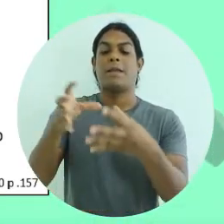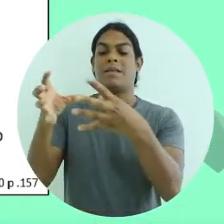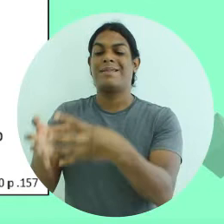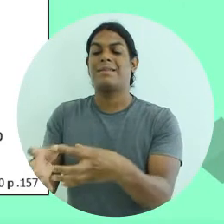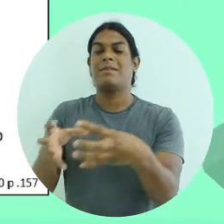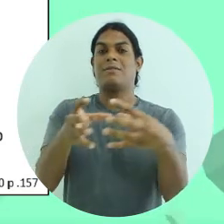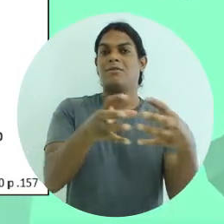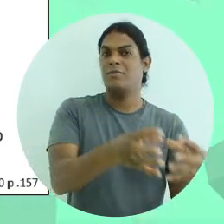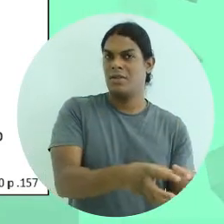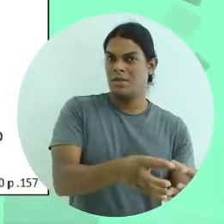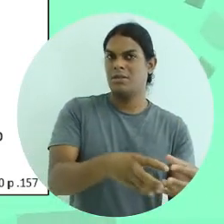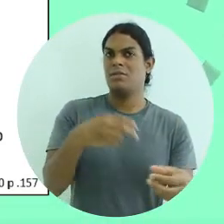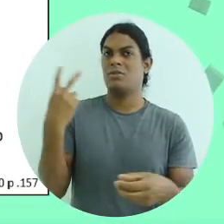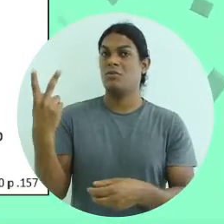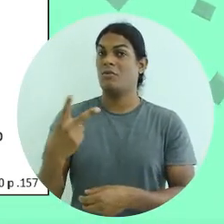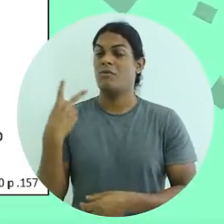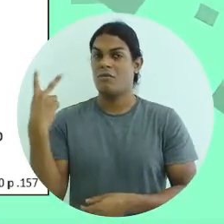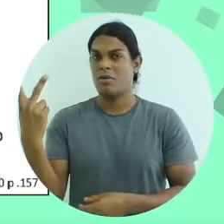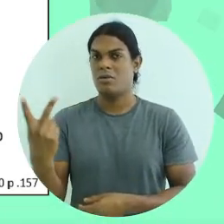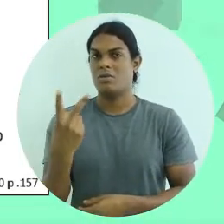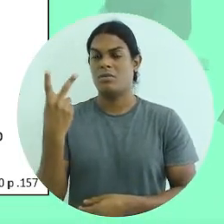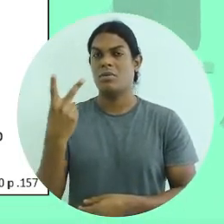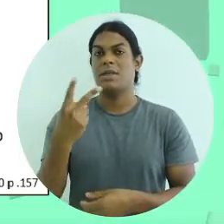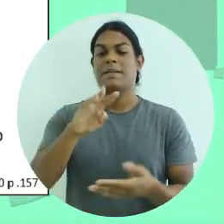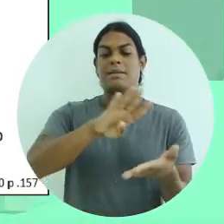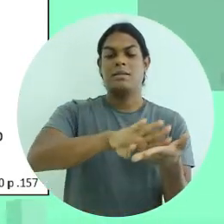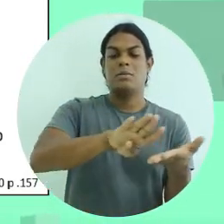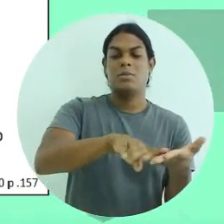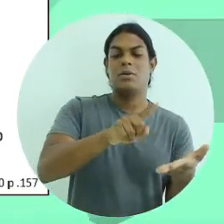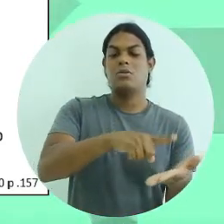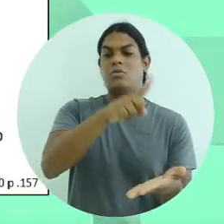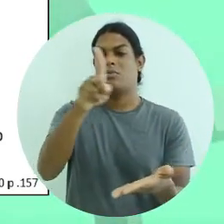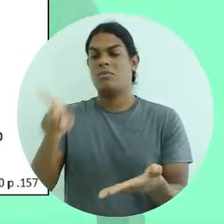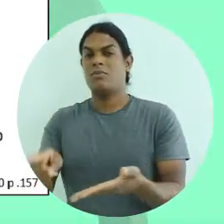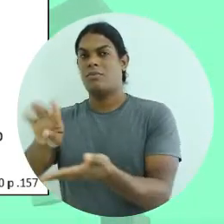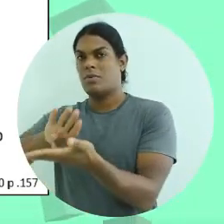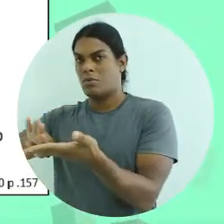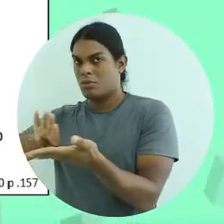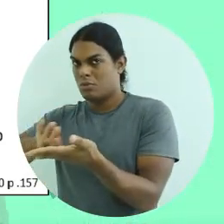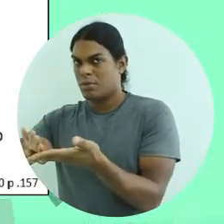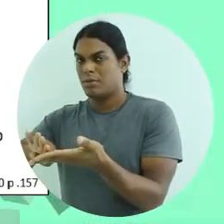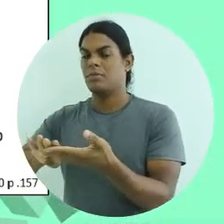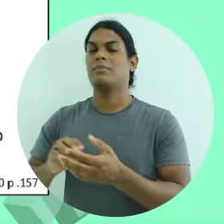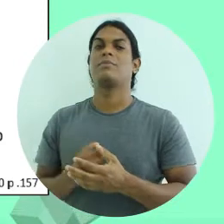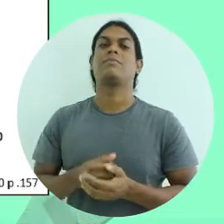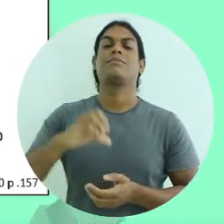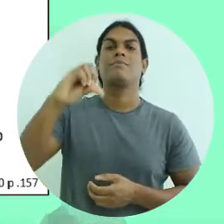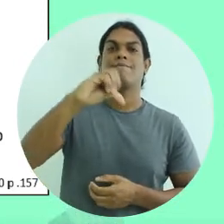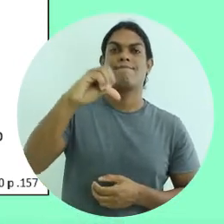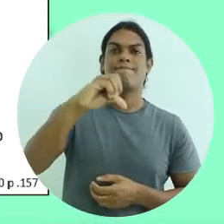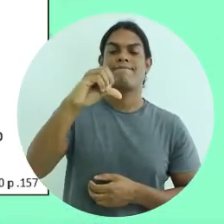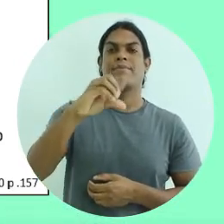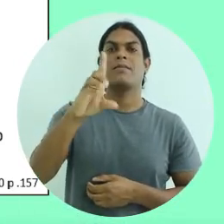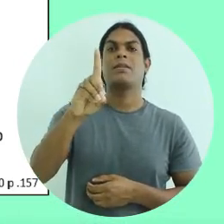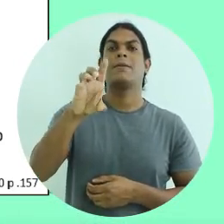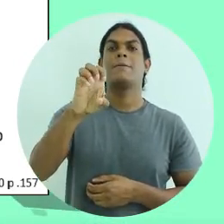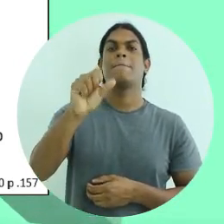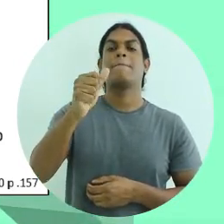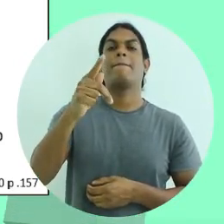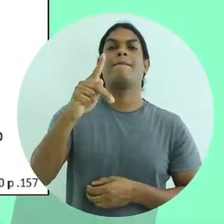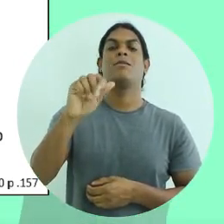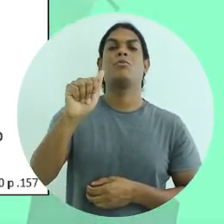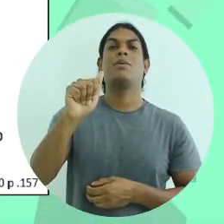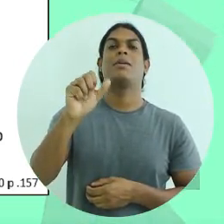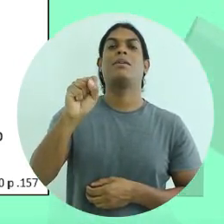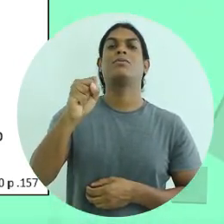está no exterior para o banco do exportador aqui no Brasil. O nono passo é o despacho aduaneiro de importação. Então, depois